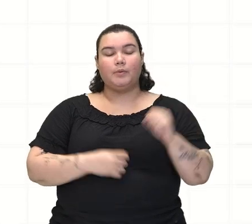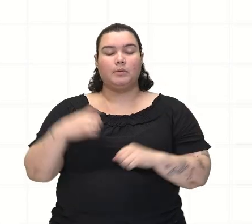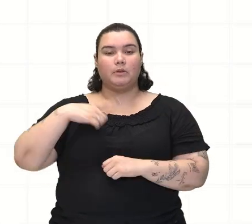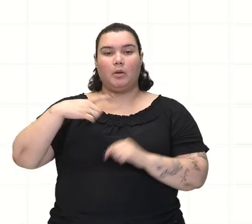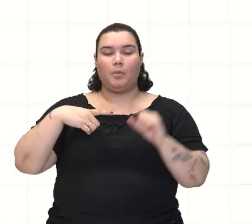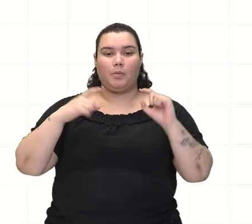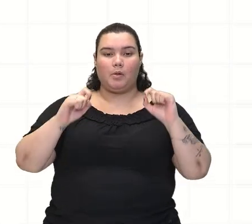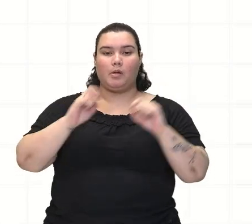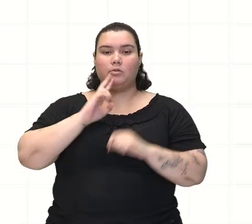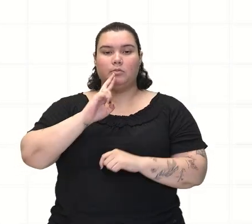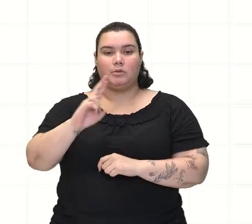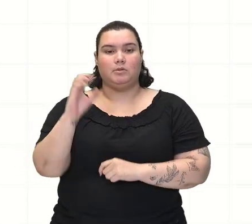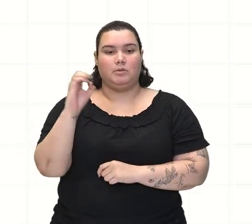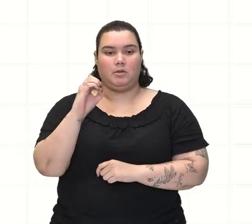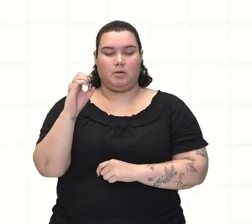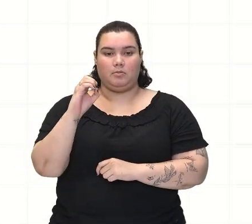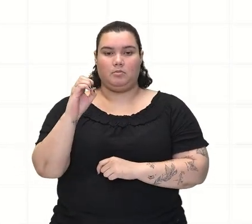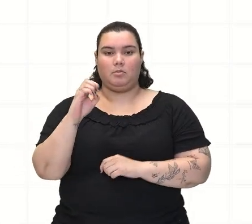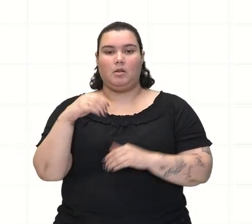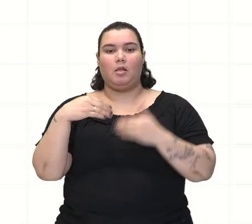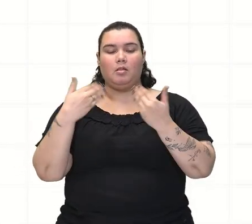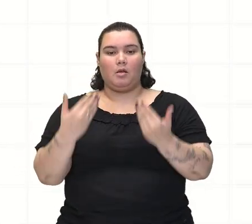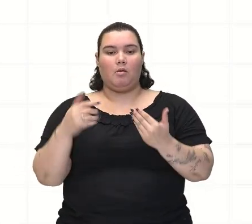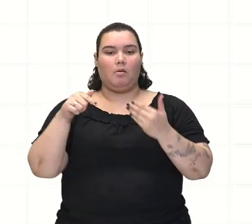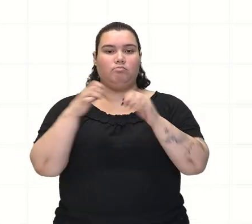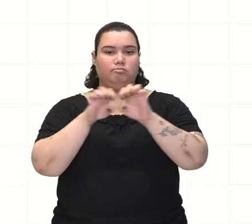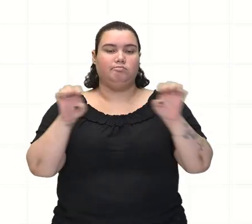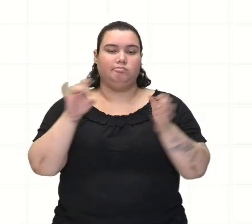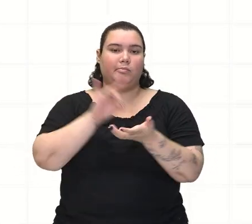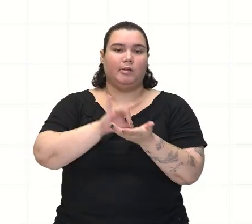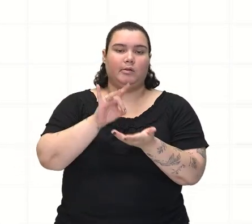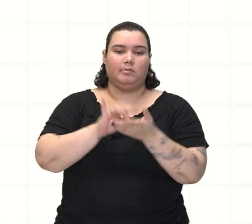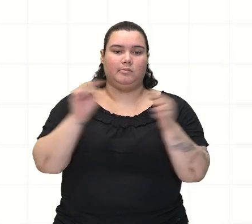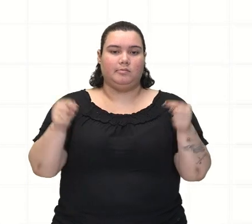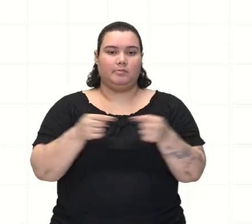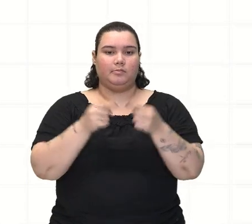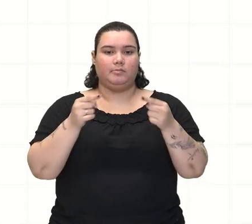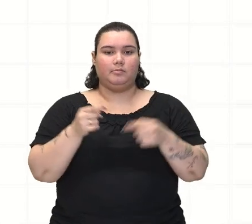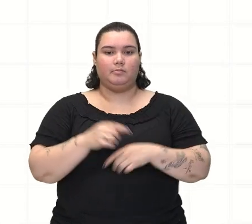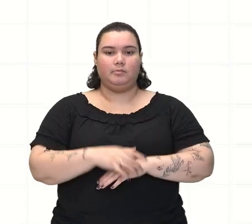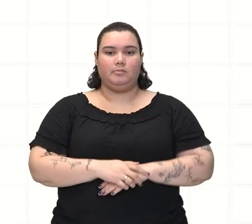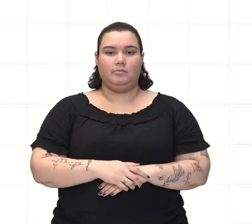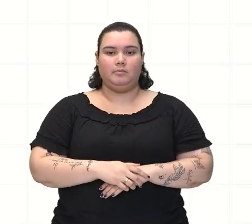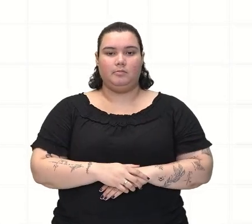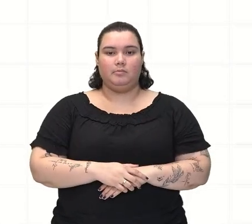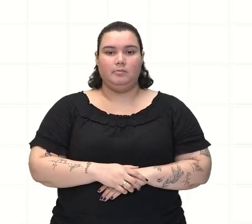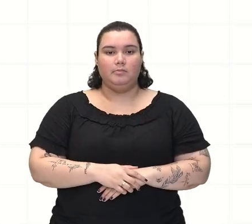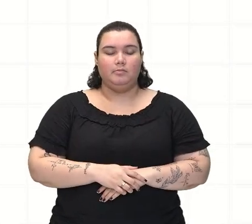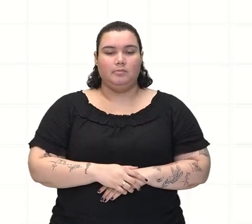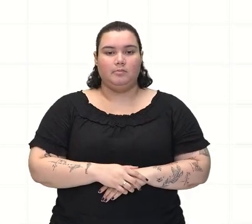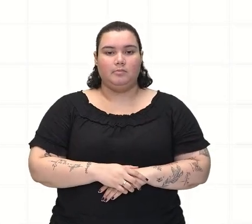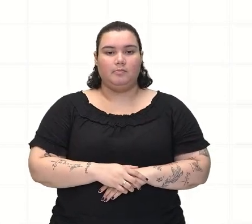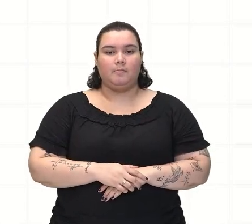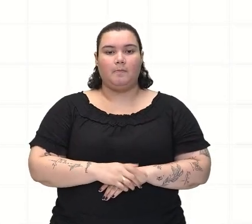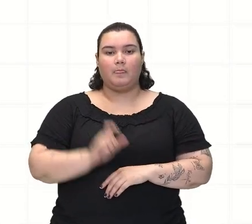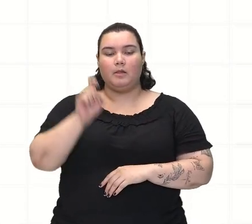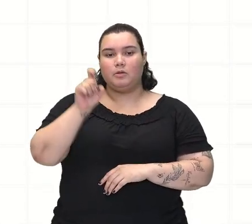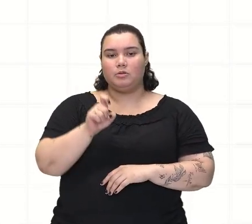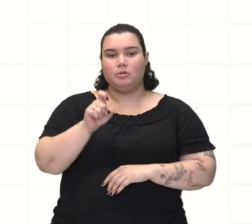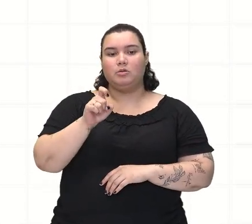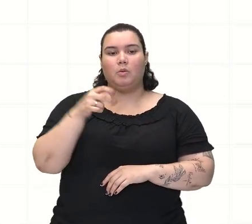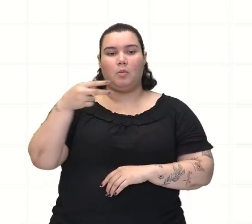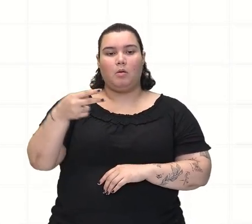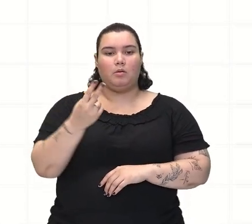o resultado zero. E aí essa sentença é verdadeira. Vamos só verificar aqui, ó. X igual a